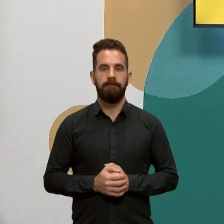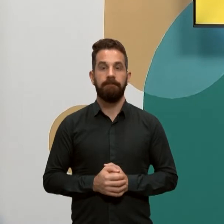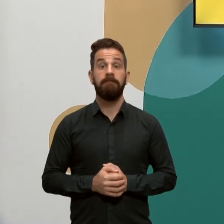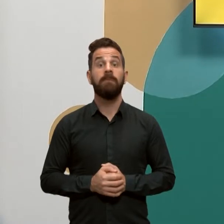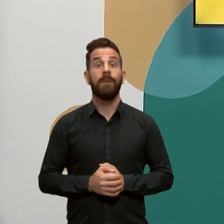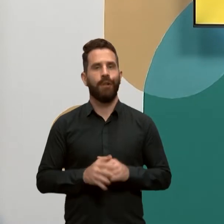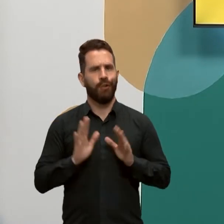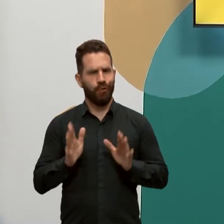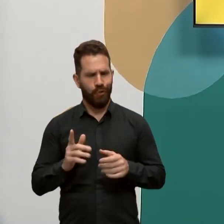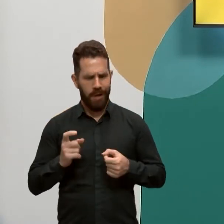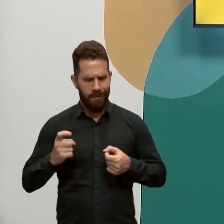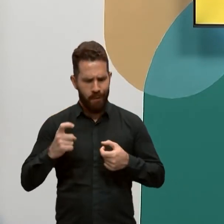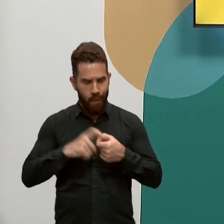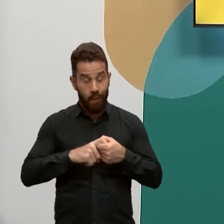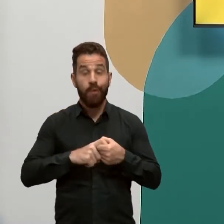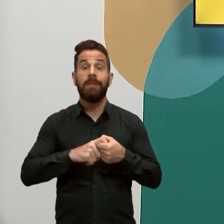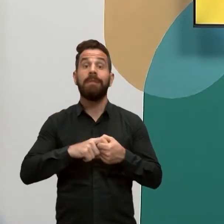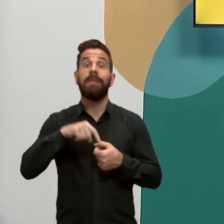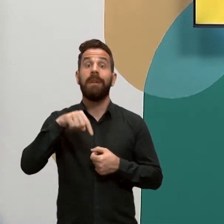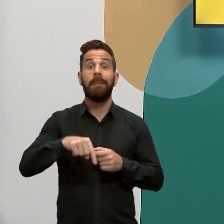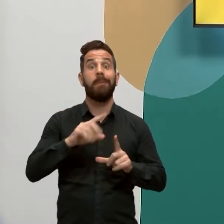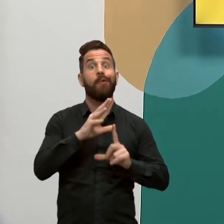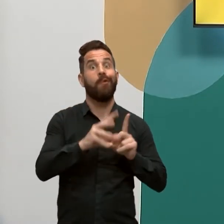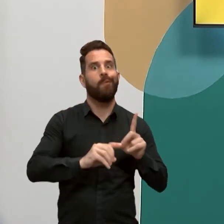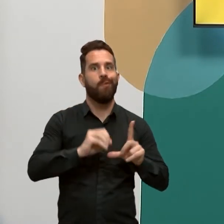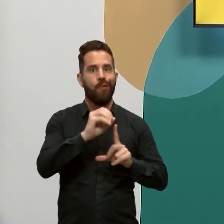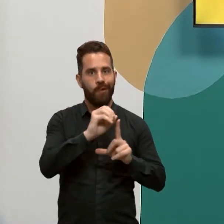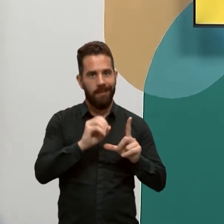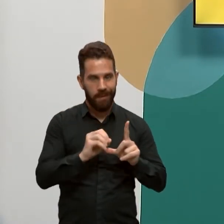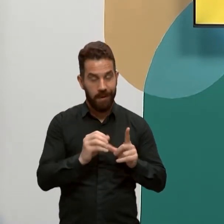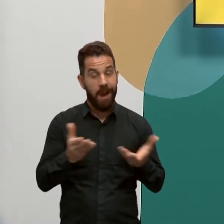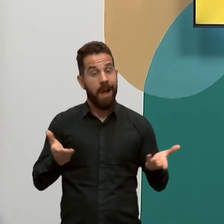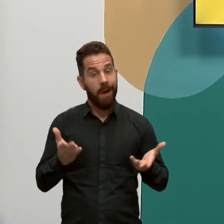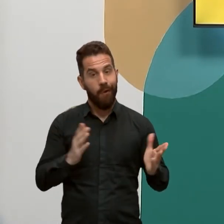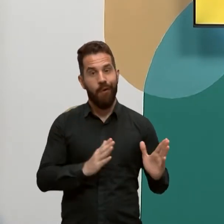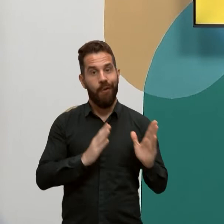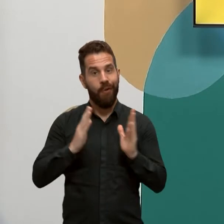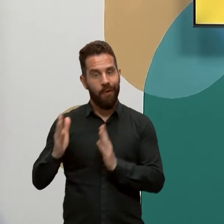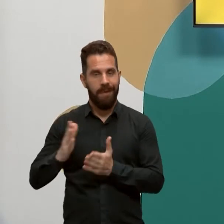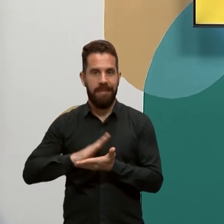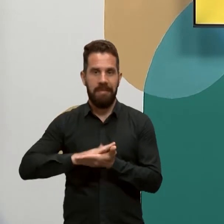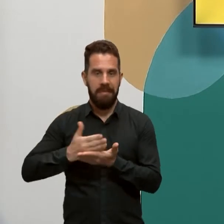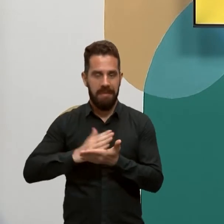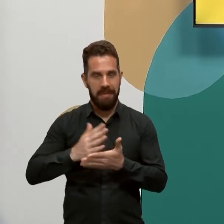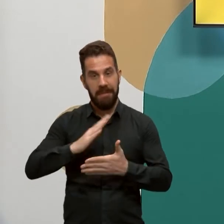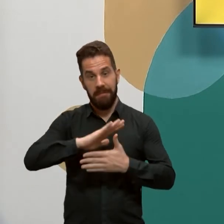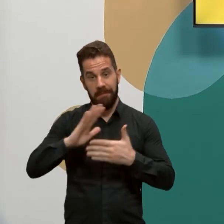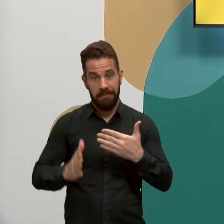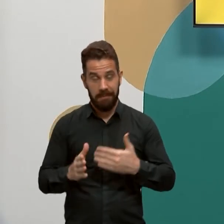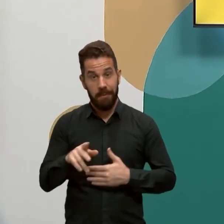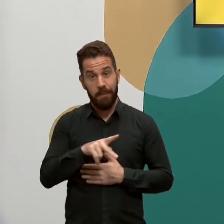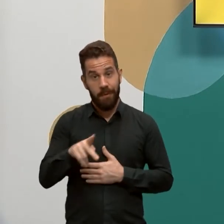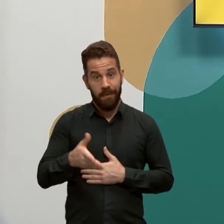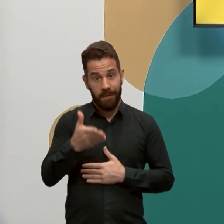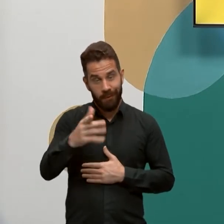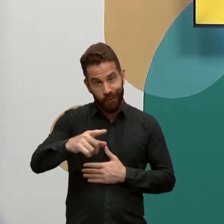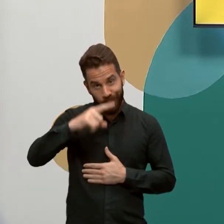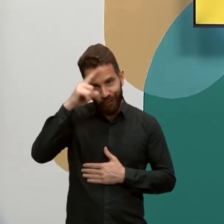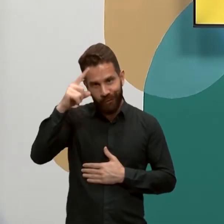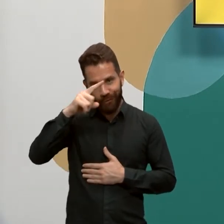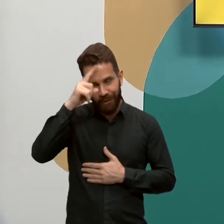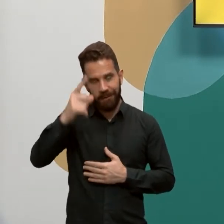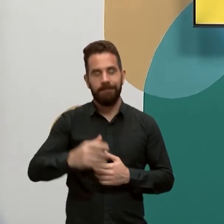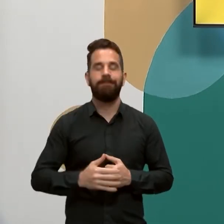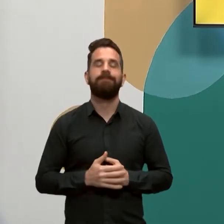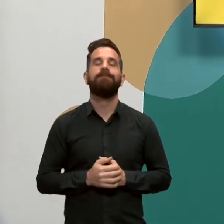Já voltamos com o Mundo UFG. Contamos neste bloco com a interpretação para Libras do professor Diego Barbosa.